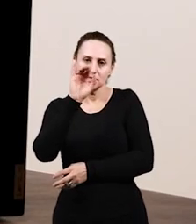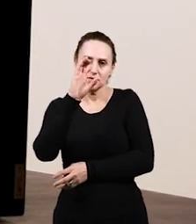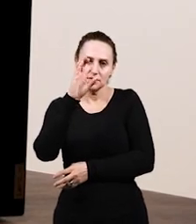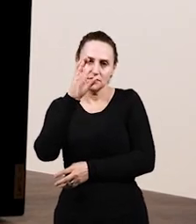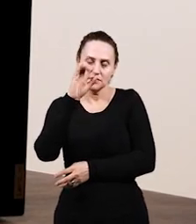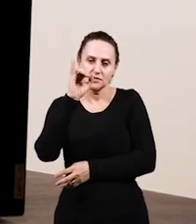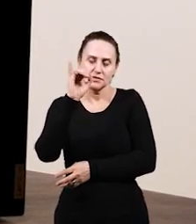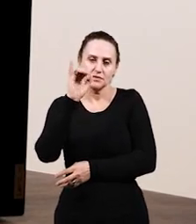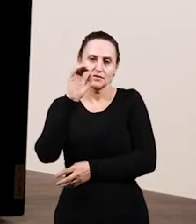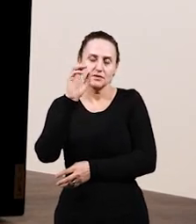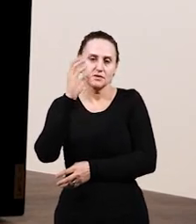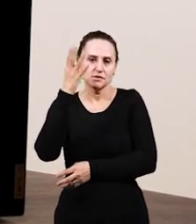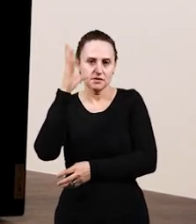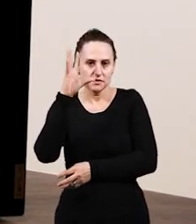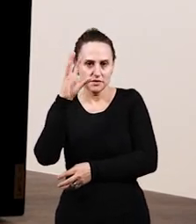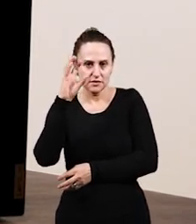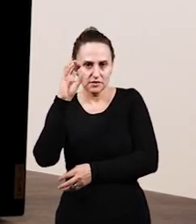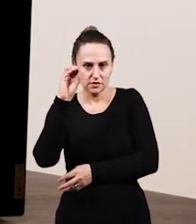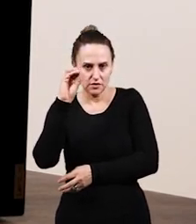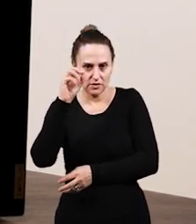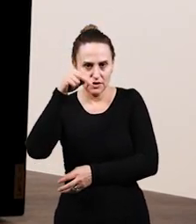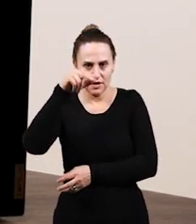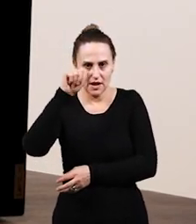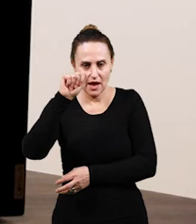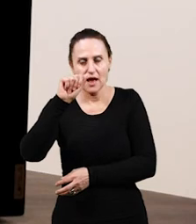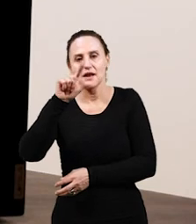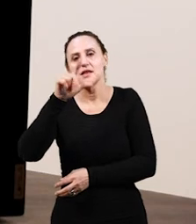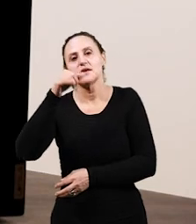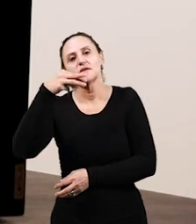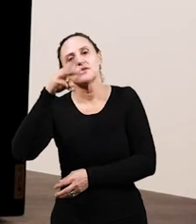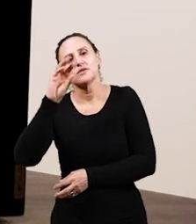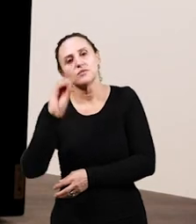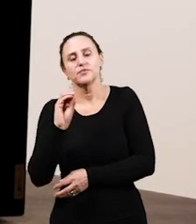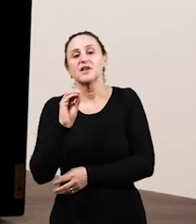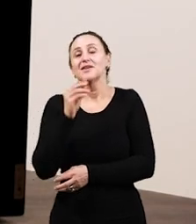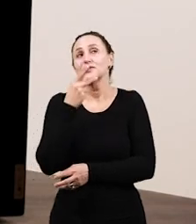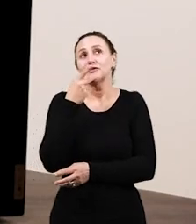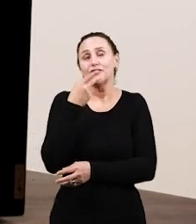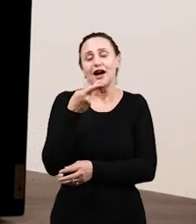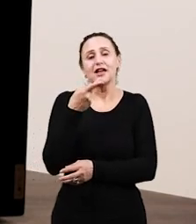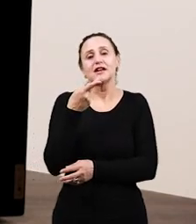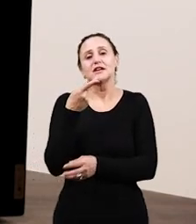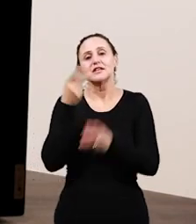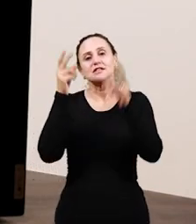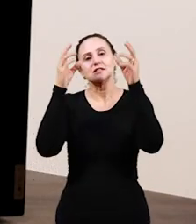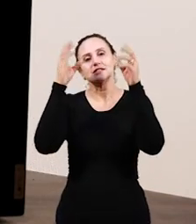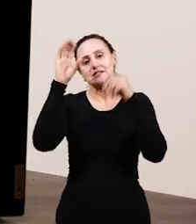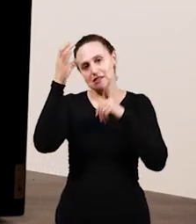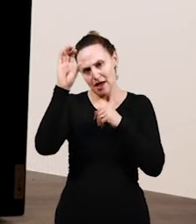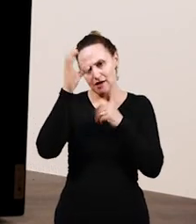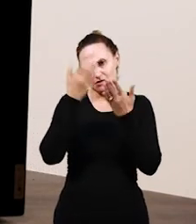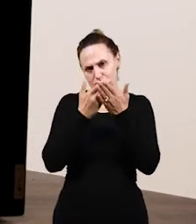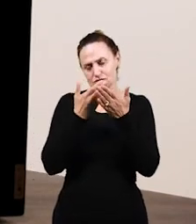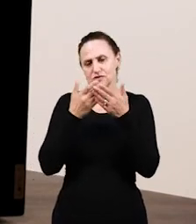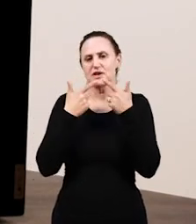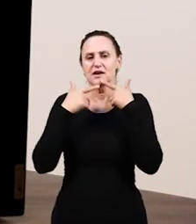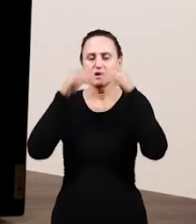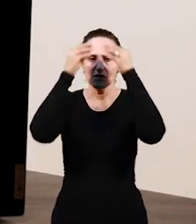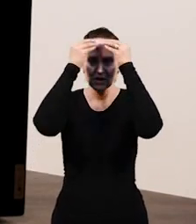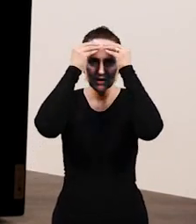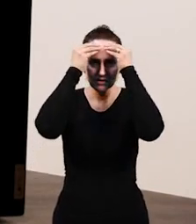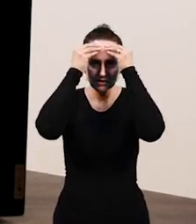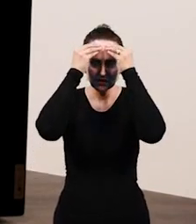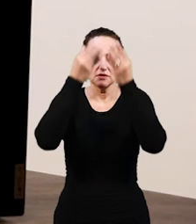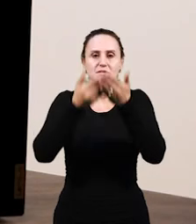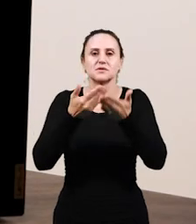quando a gente fala em ciência e estudos da linguagem especialmente esses estudos eles